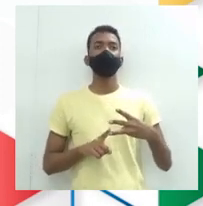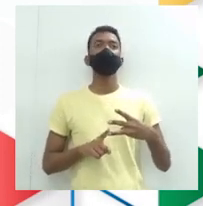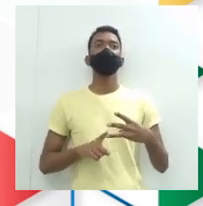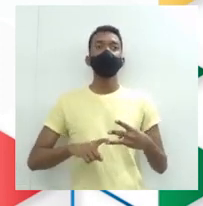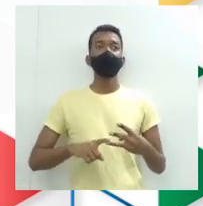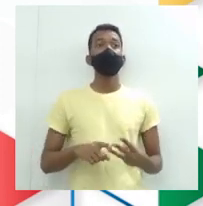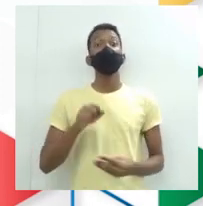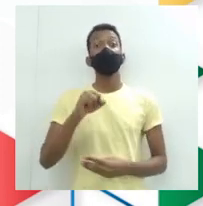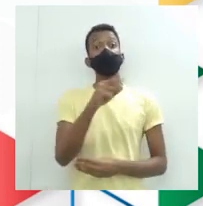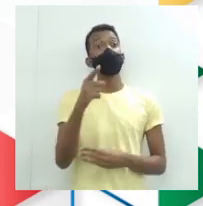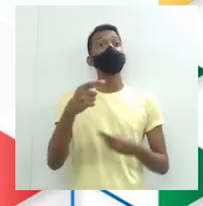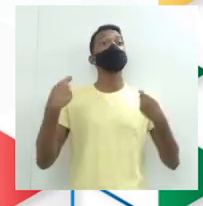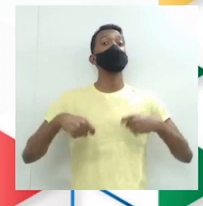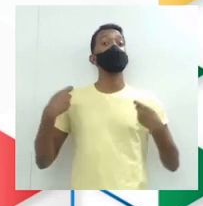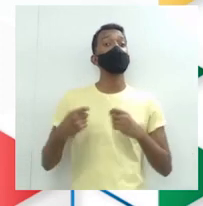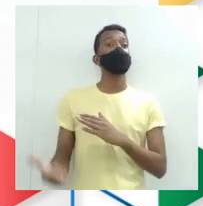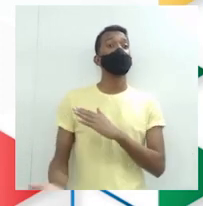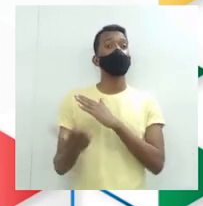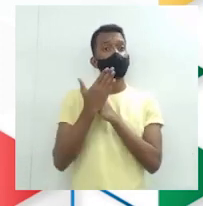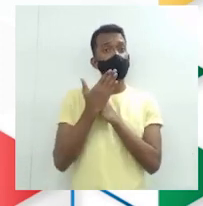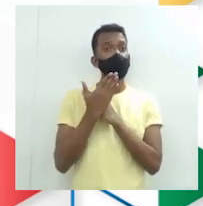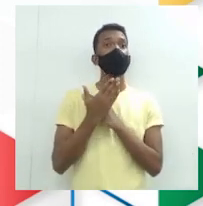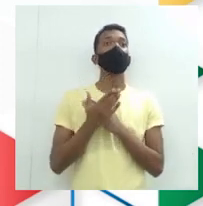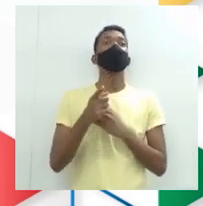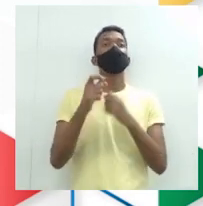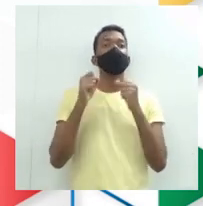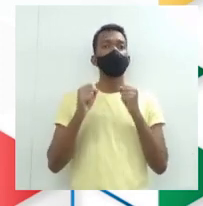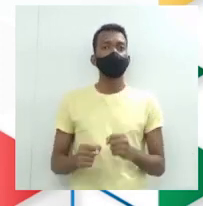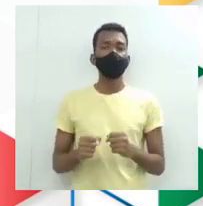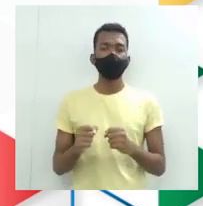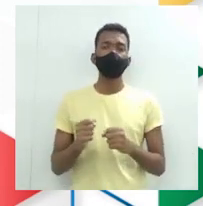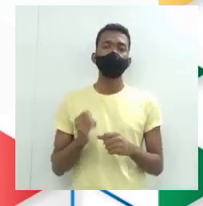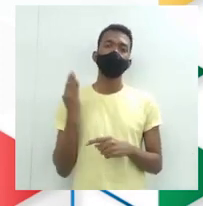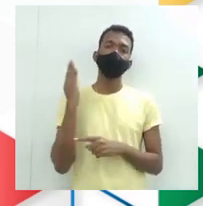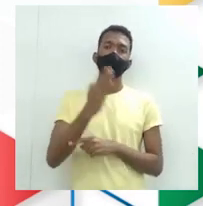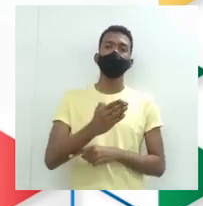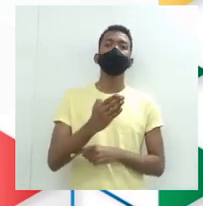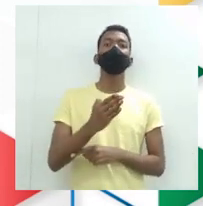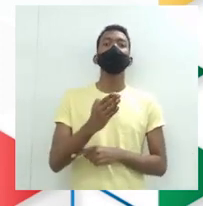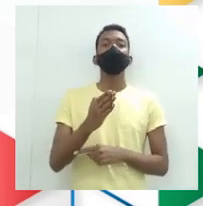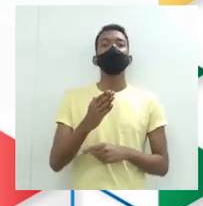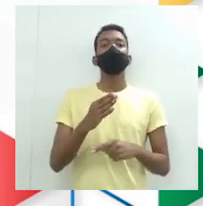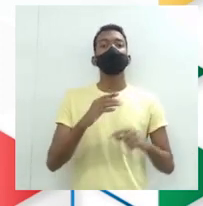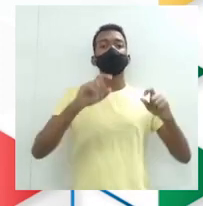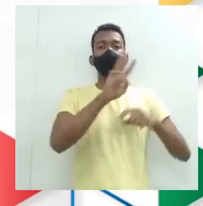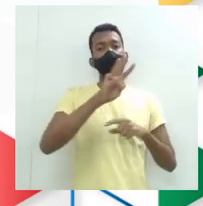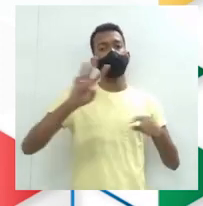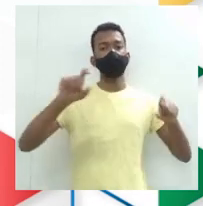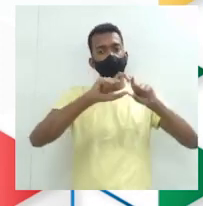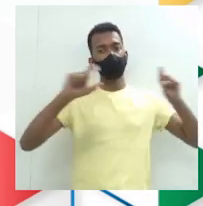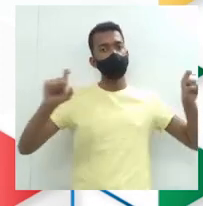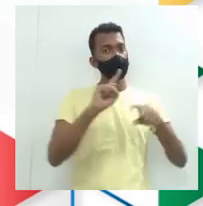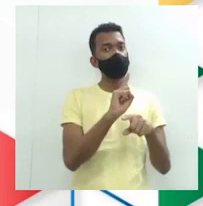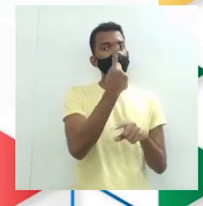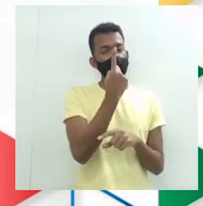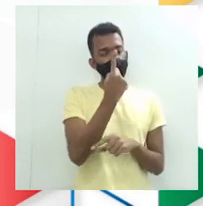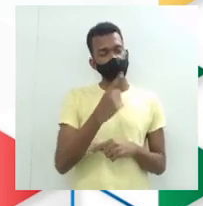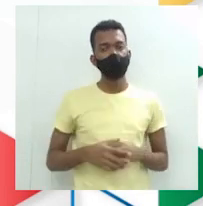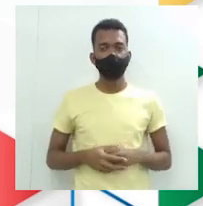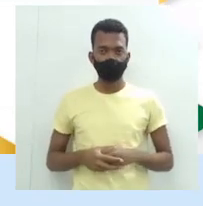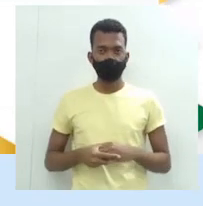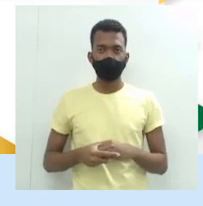for any help, para qualquer ajuda, enter the indicate website first. Primeiro você vai entrar no site, antes de qualquer